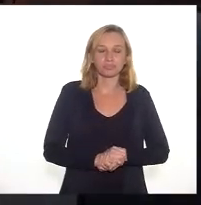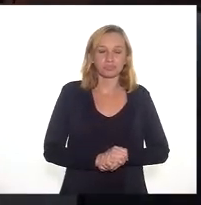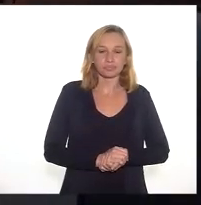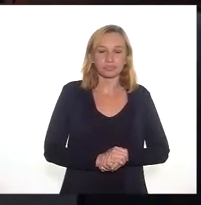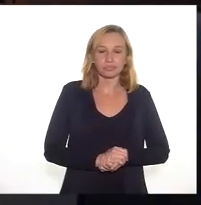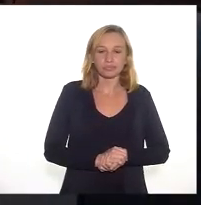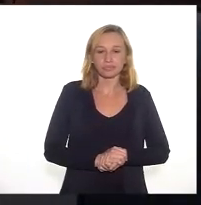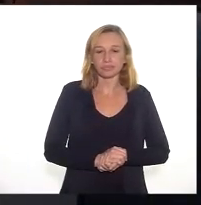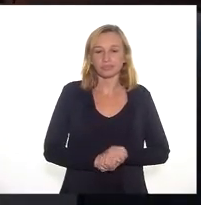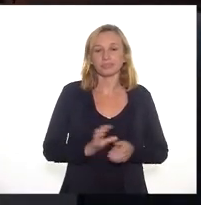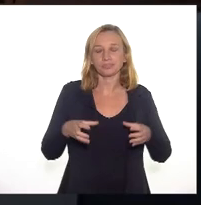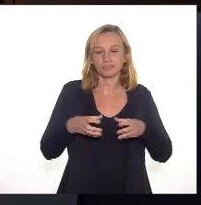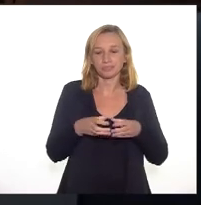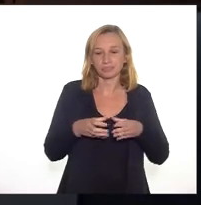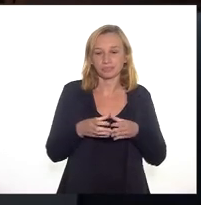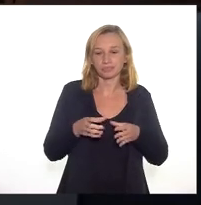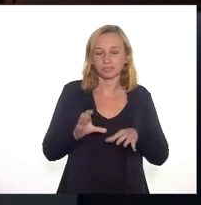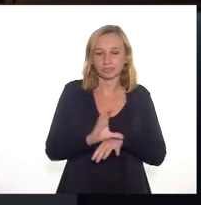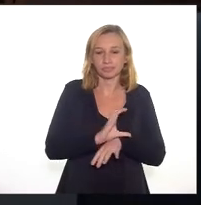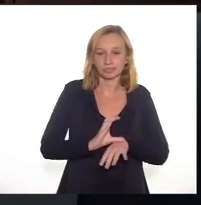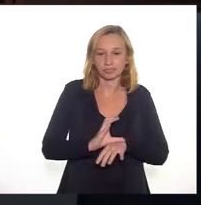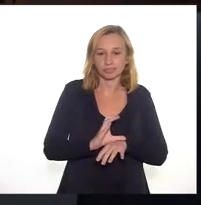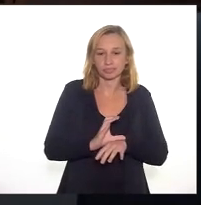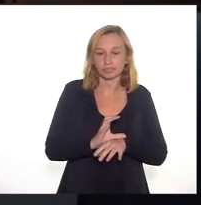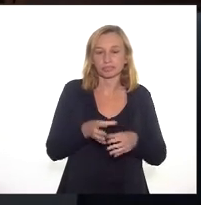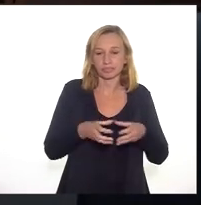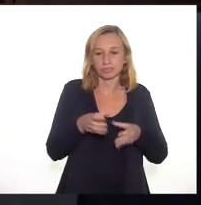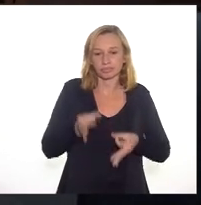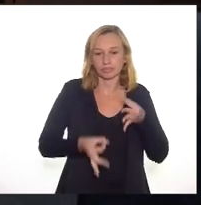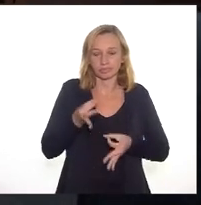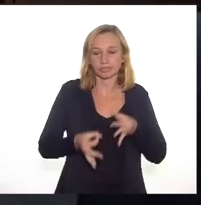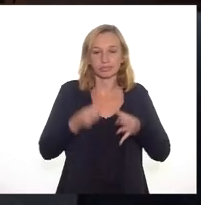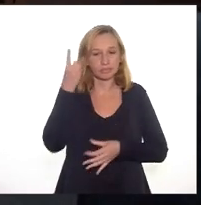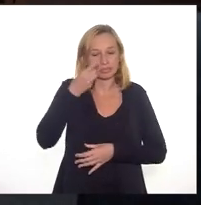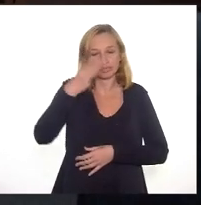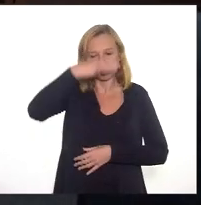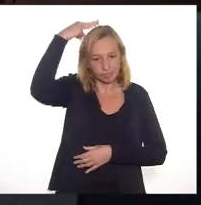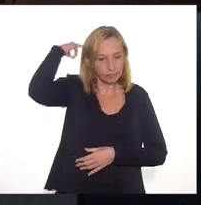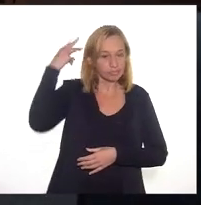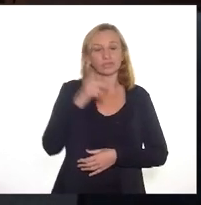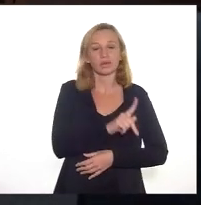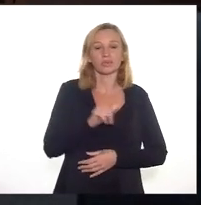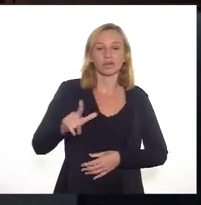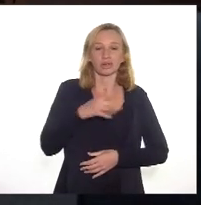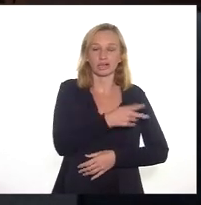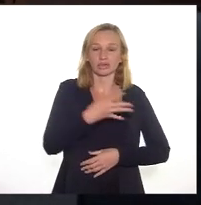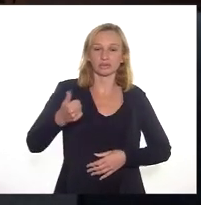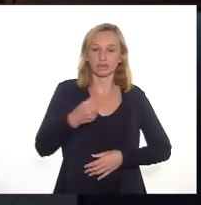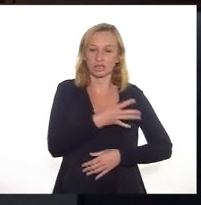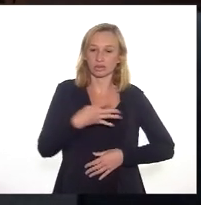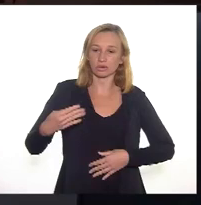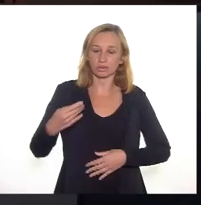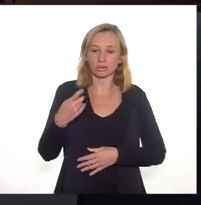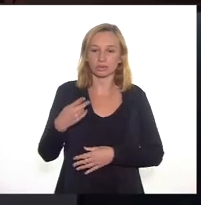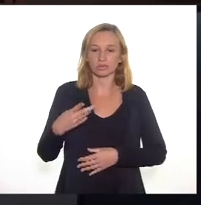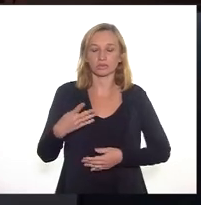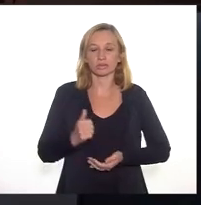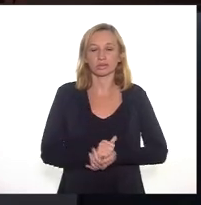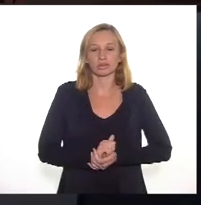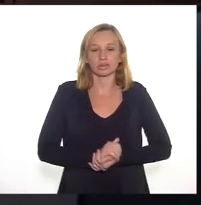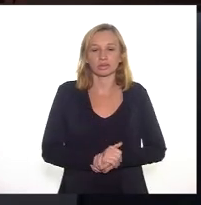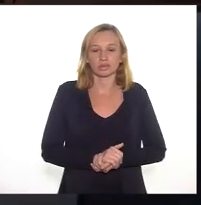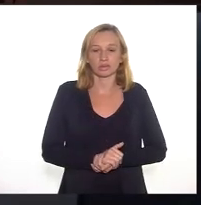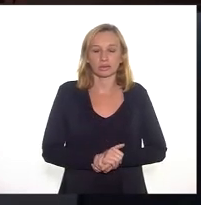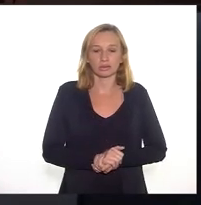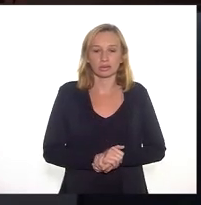emitir parecer pela Comissão de Constituição e Justiça, deputado Márcio Pacheco. PL 1414, Márcio.